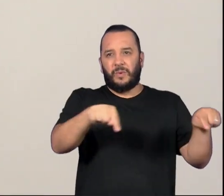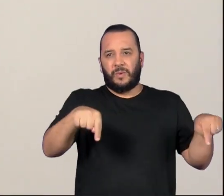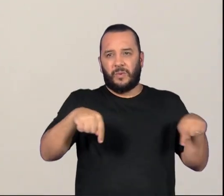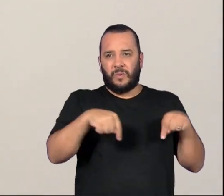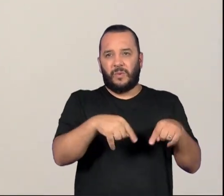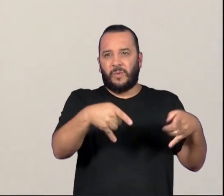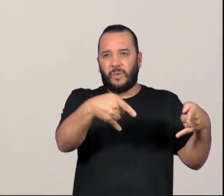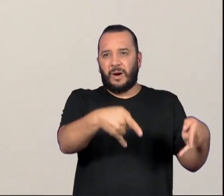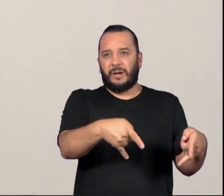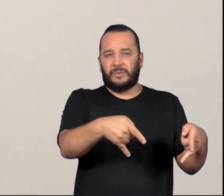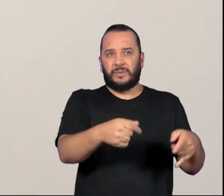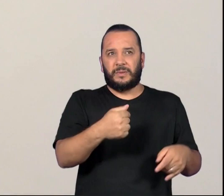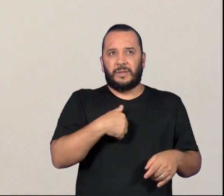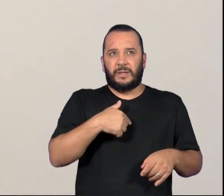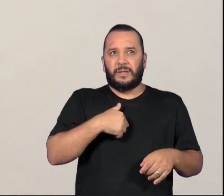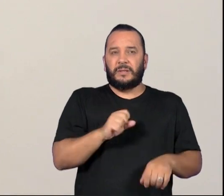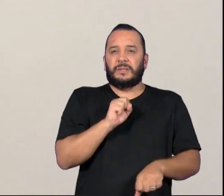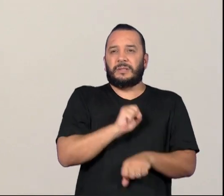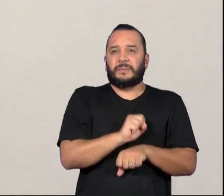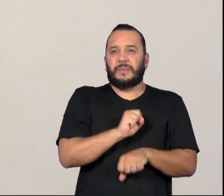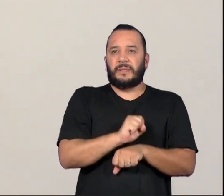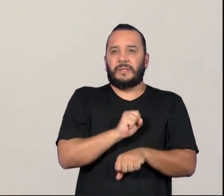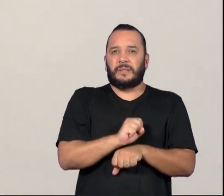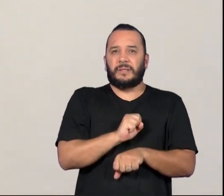eu ficava aguardando, né, por algum